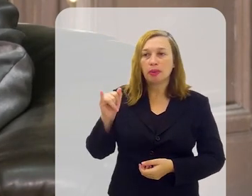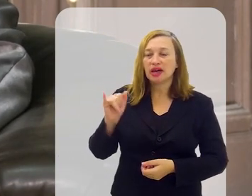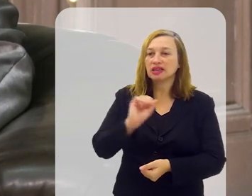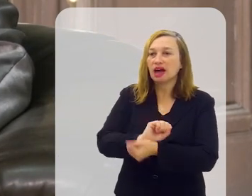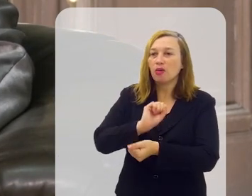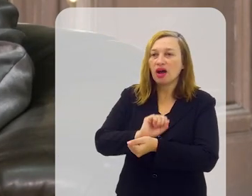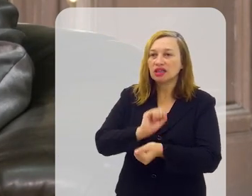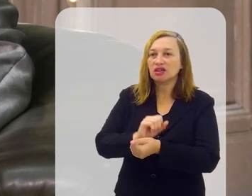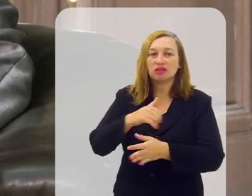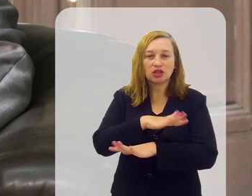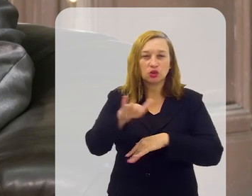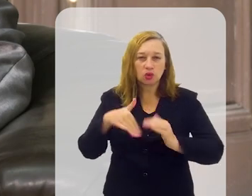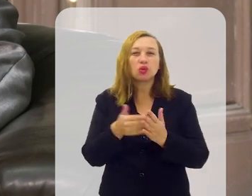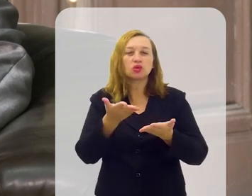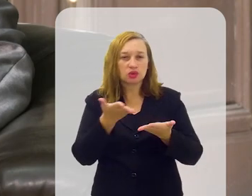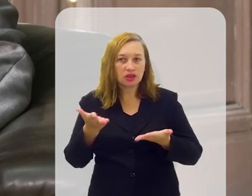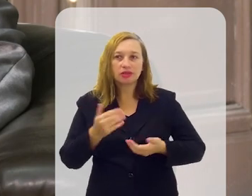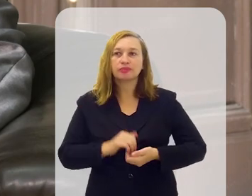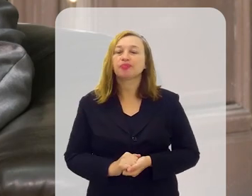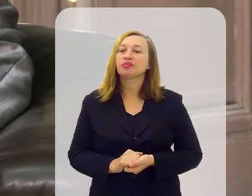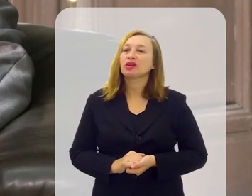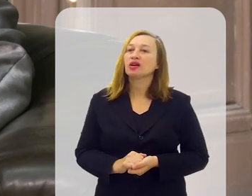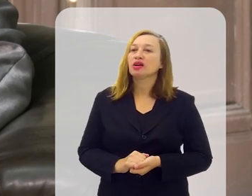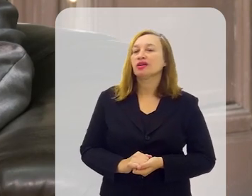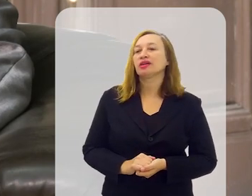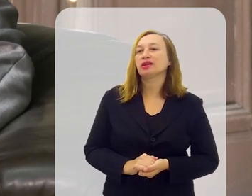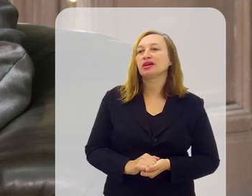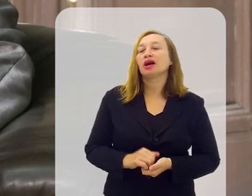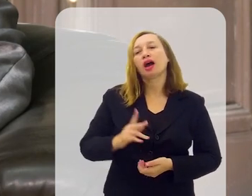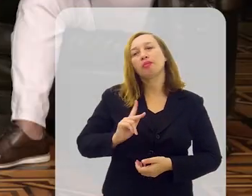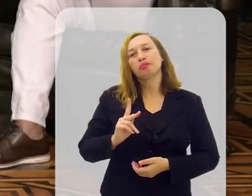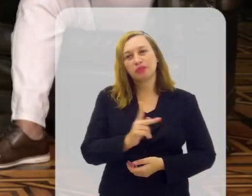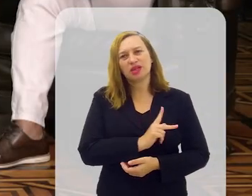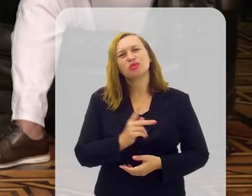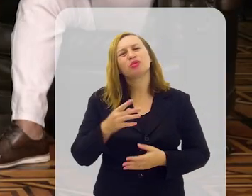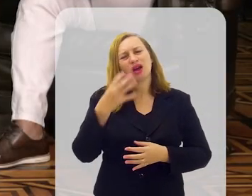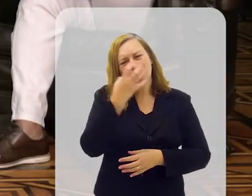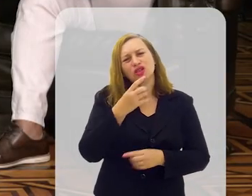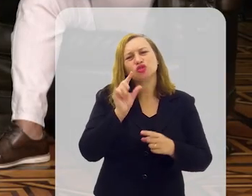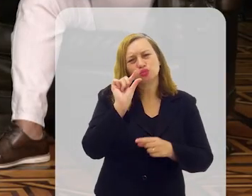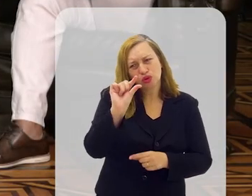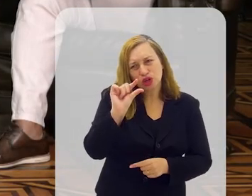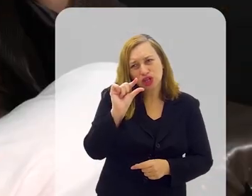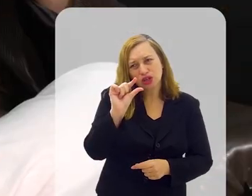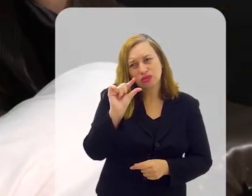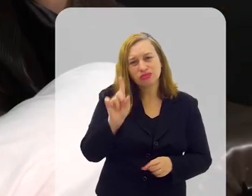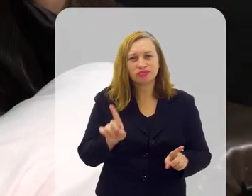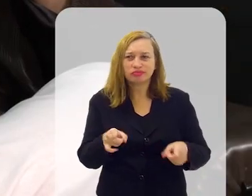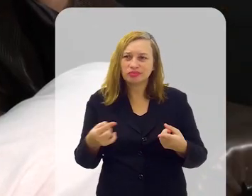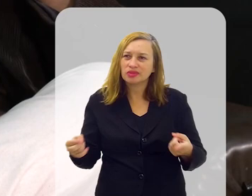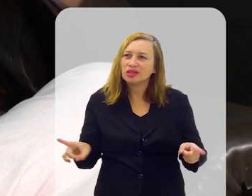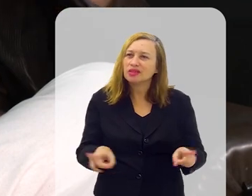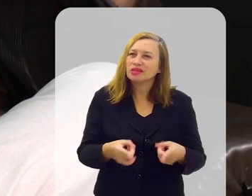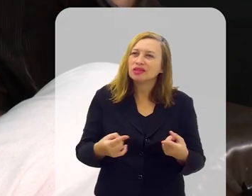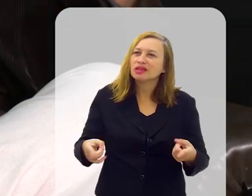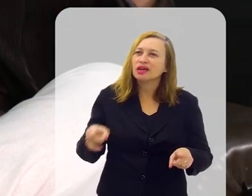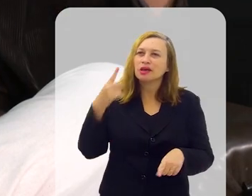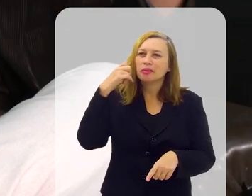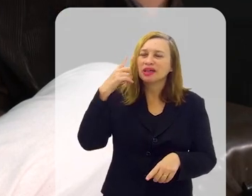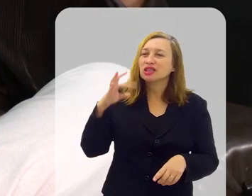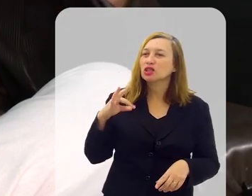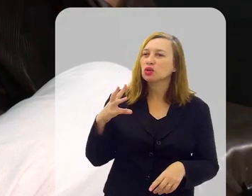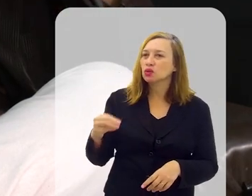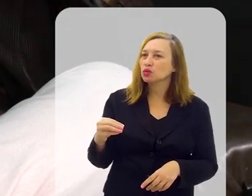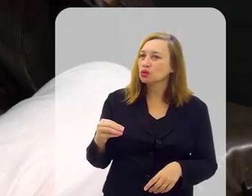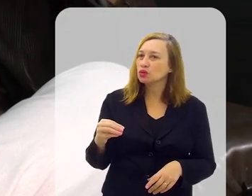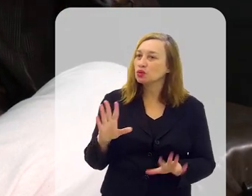pai está esperando as pessoas, né? Sim, por voltarem. Favor, por né? favor, por favor, por favor. Meu bispo, cante um pedacinho de uma música que reflita